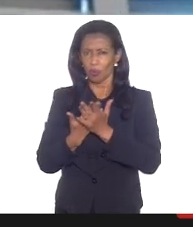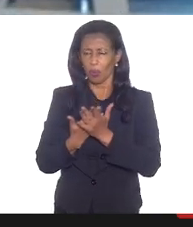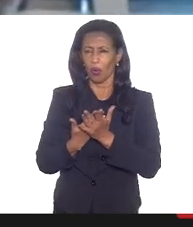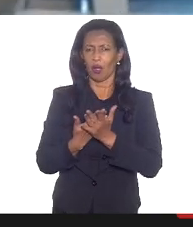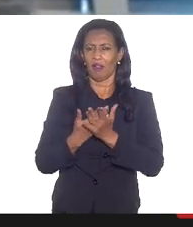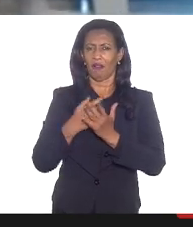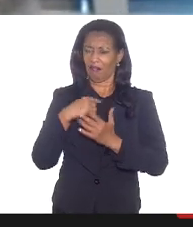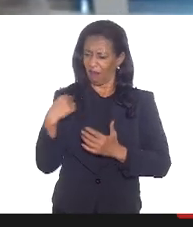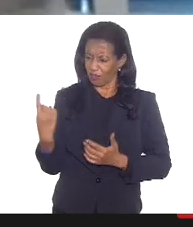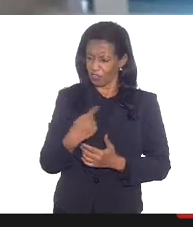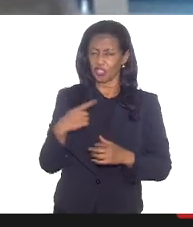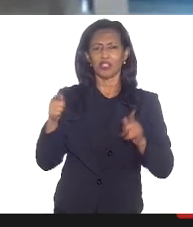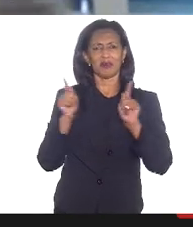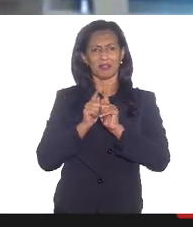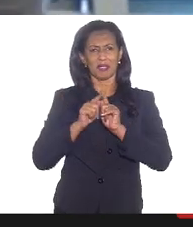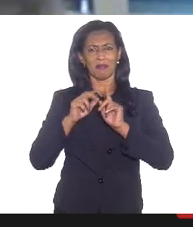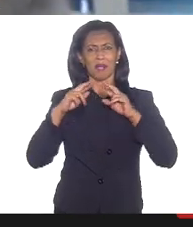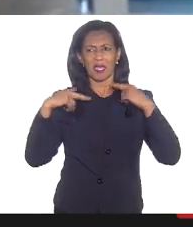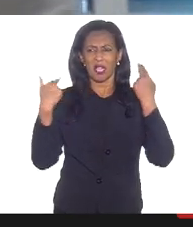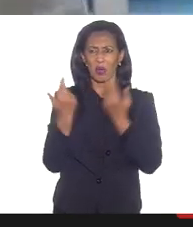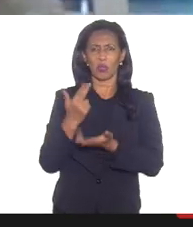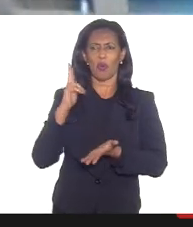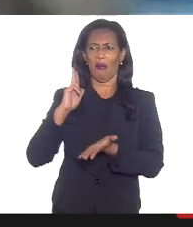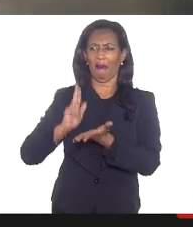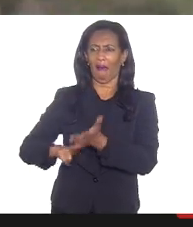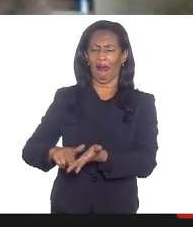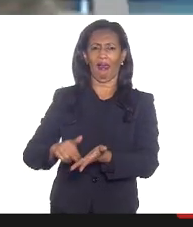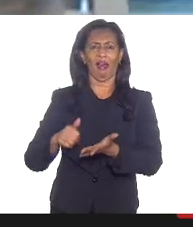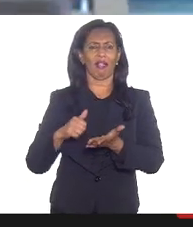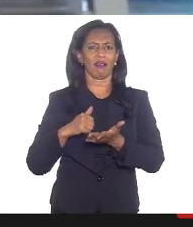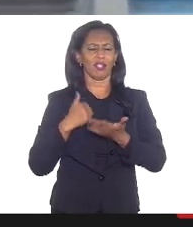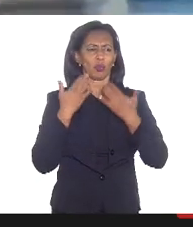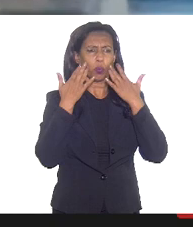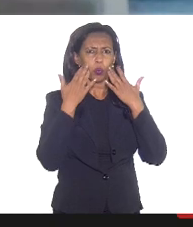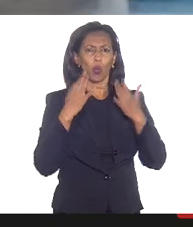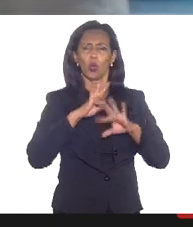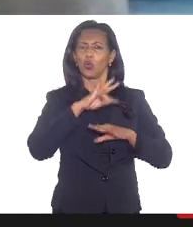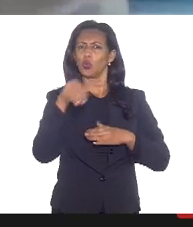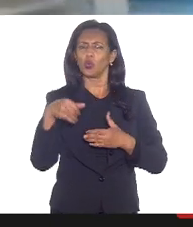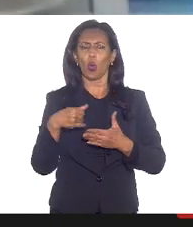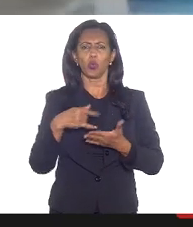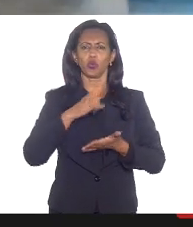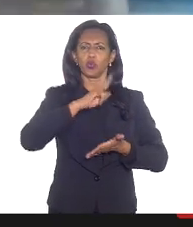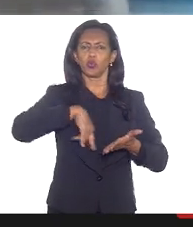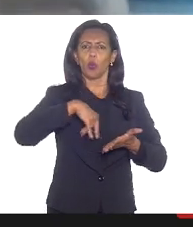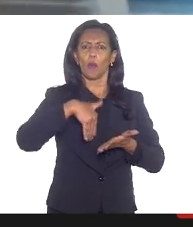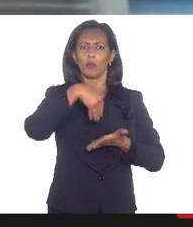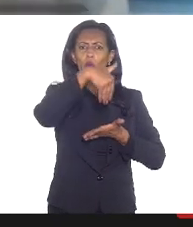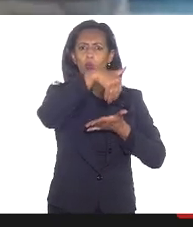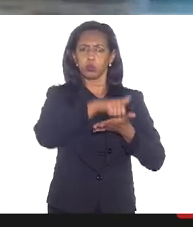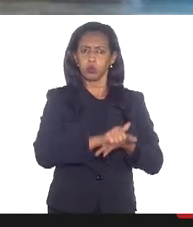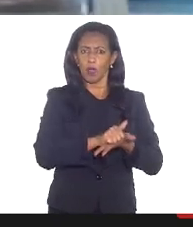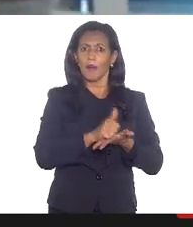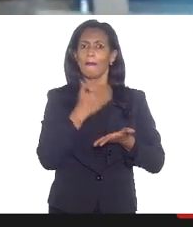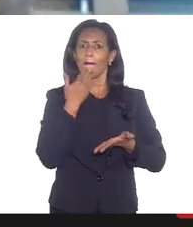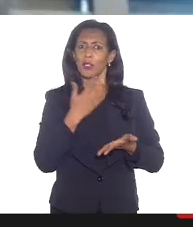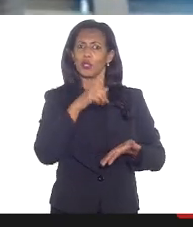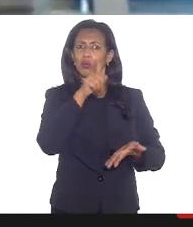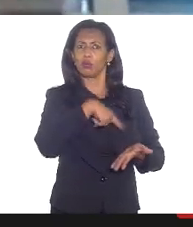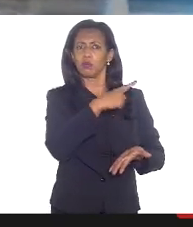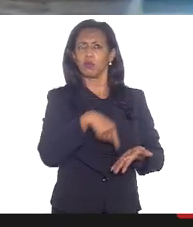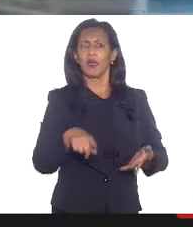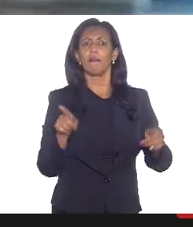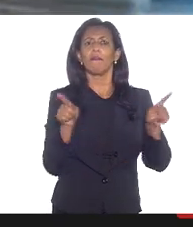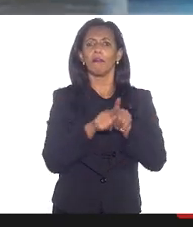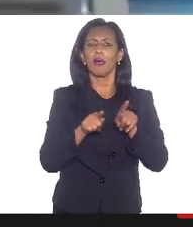atas, a gente reuniu cartas, manifestos, enfim, está tudo documentado, pedindo, inclusive, não só a suspensão, mas indagando